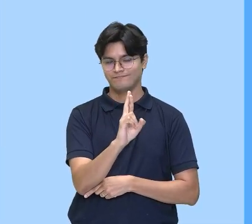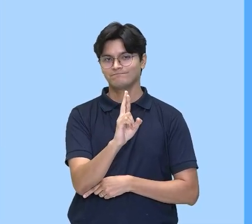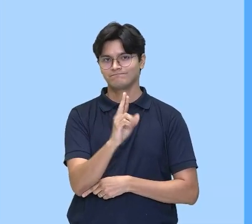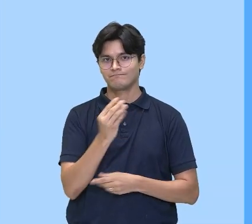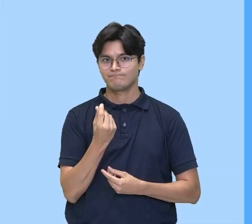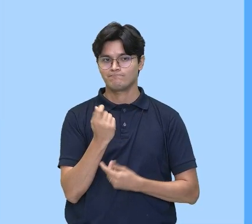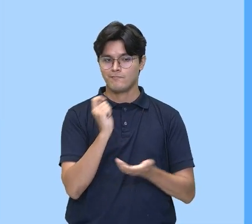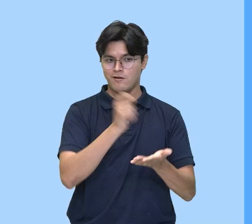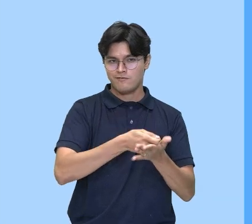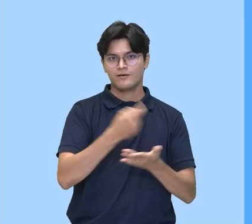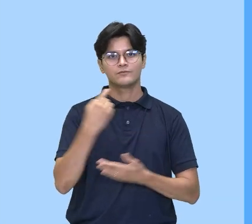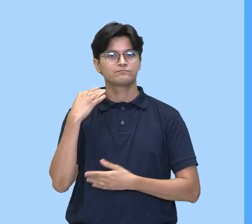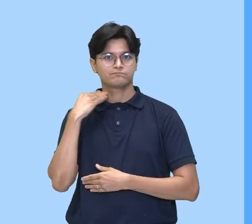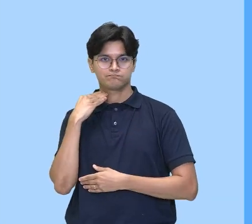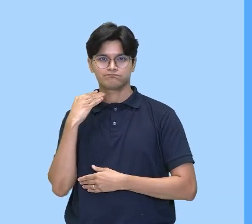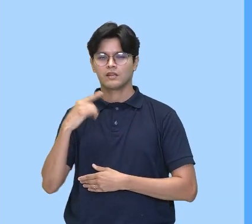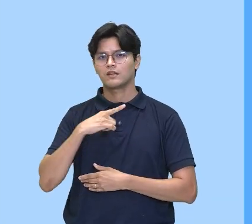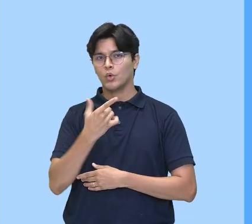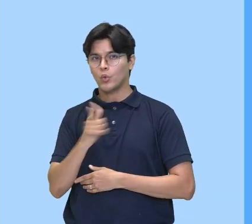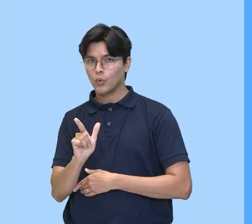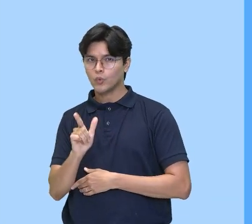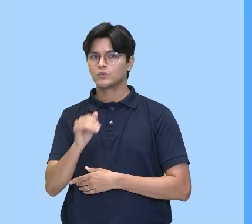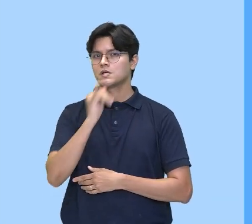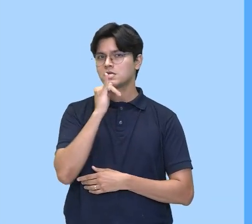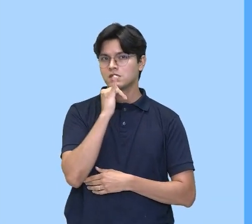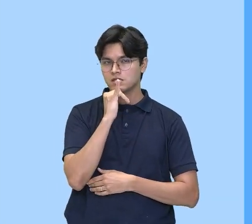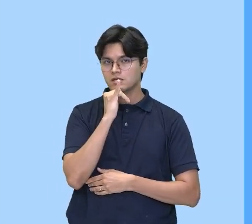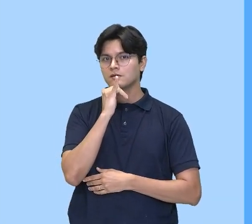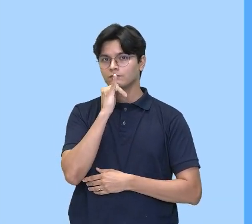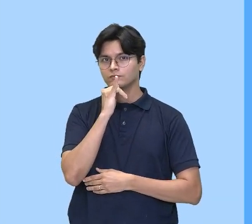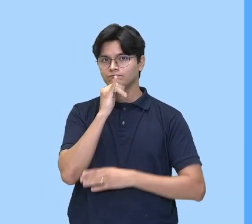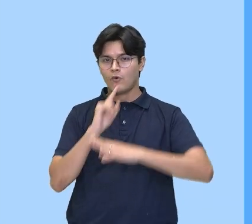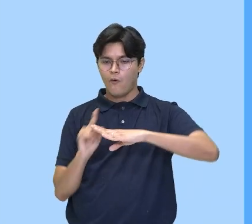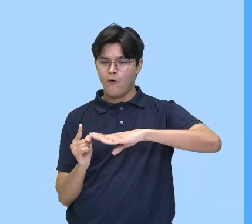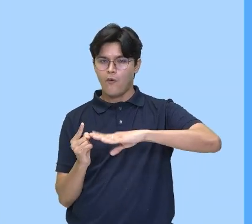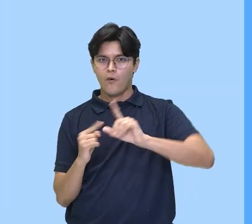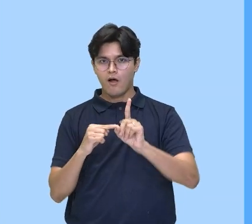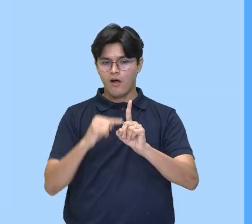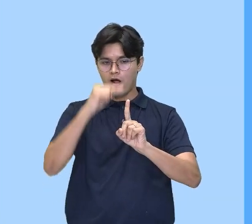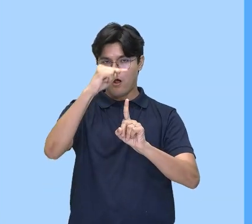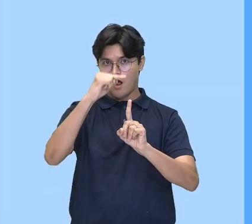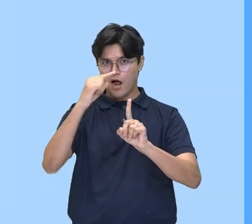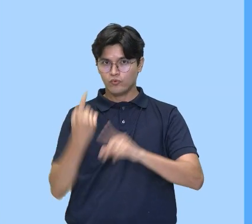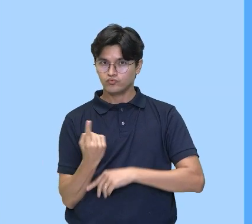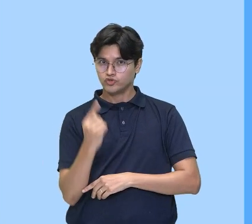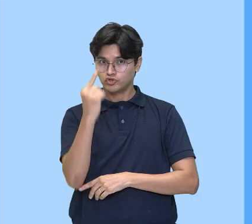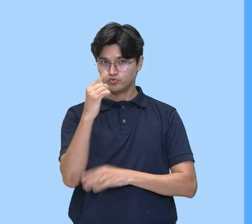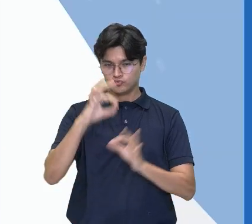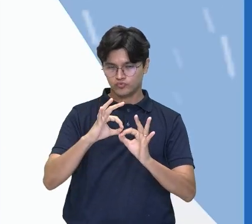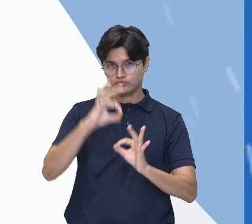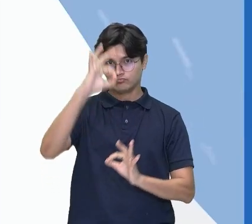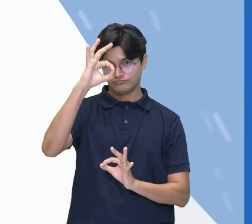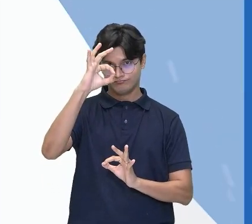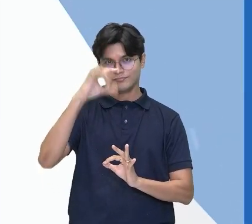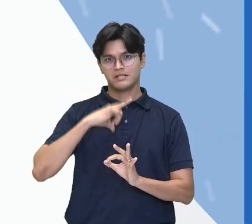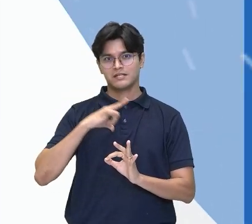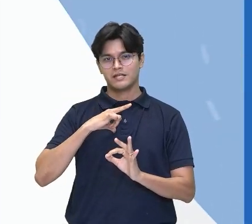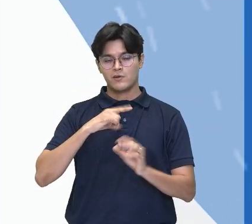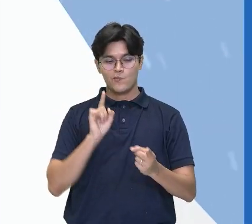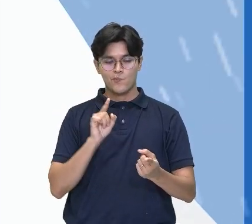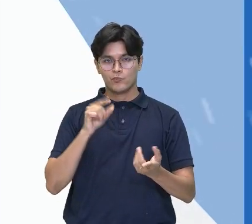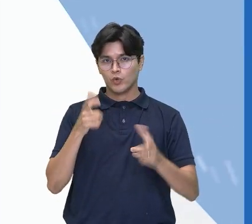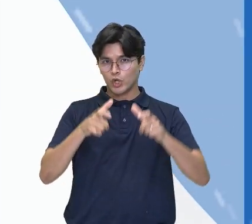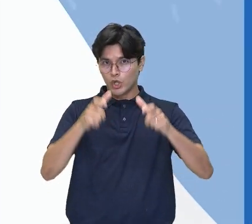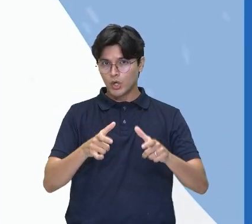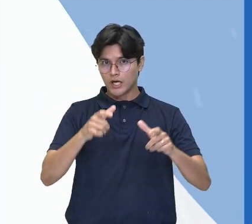Nós temos como exemplo a altitude, que possui como referência ou ponto zero o nível do mar. Vamos voltar